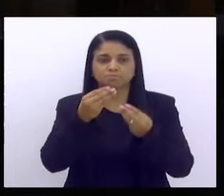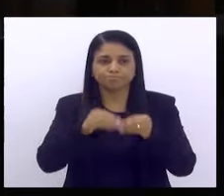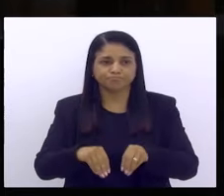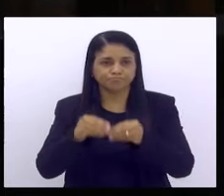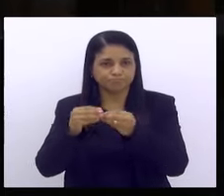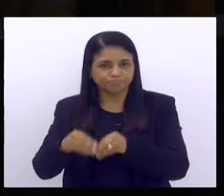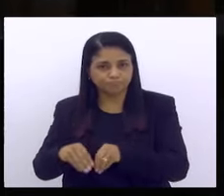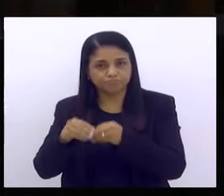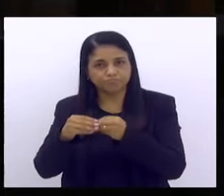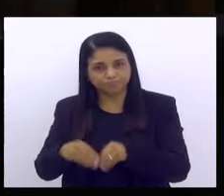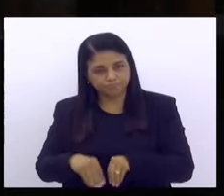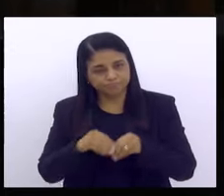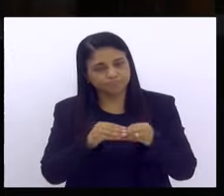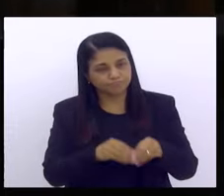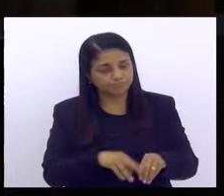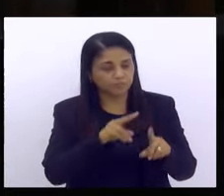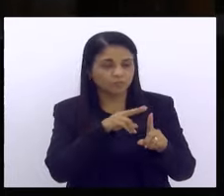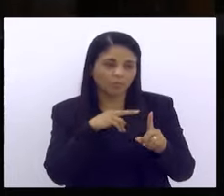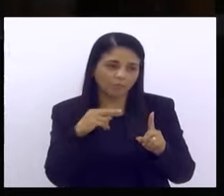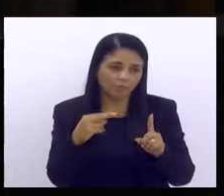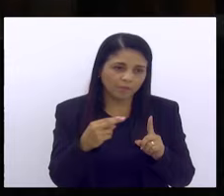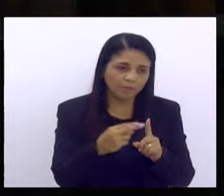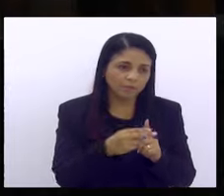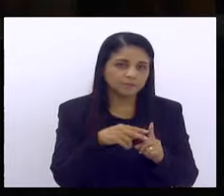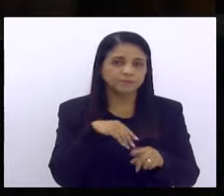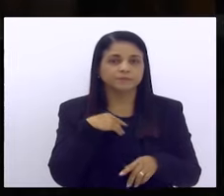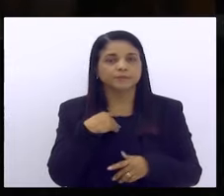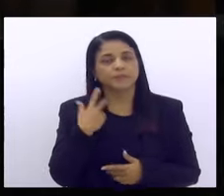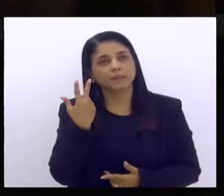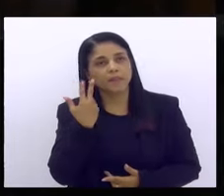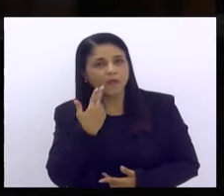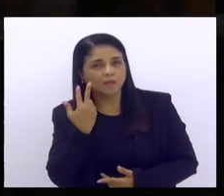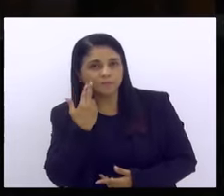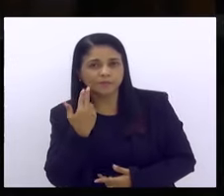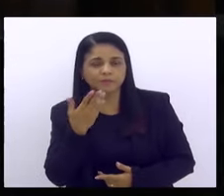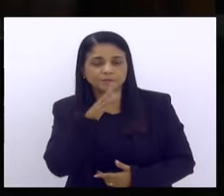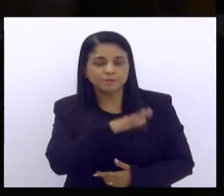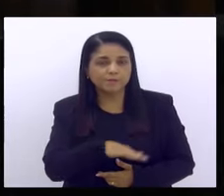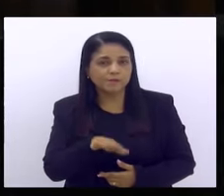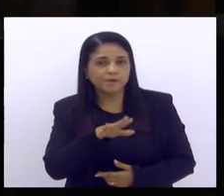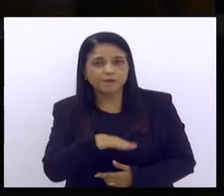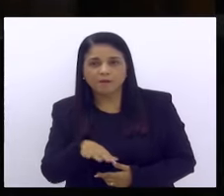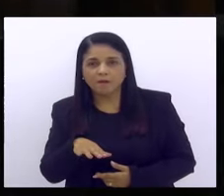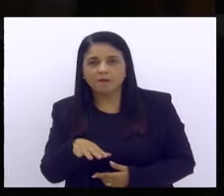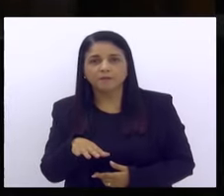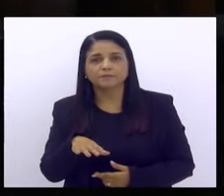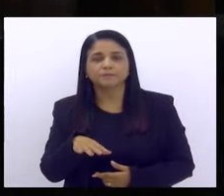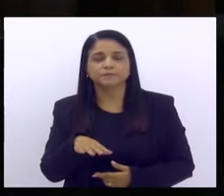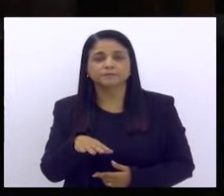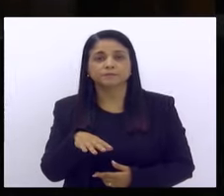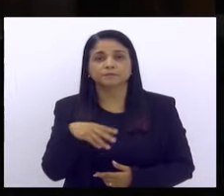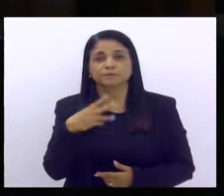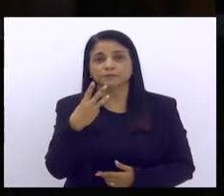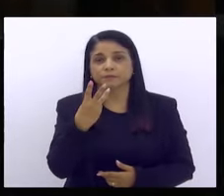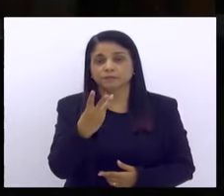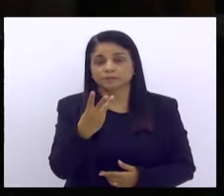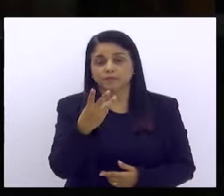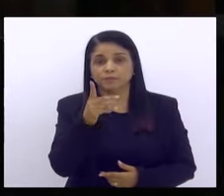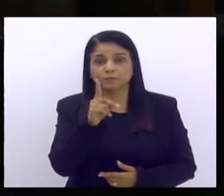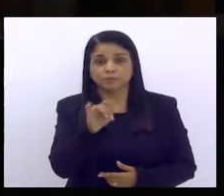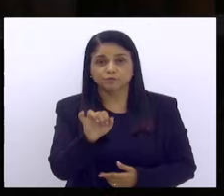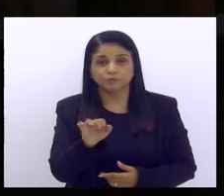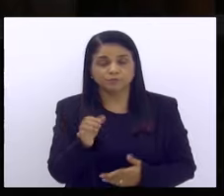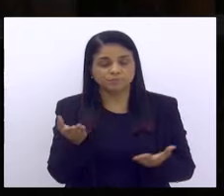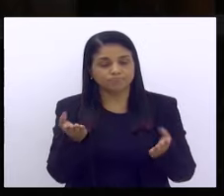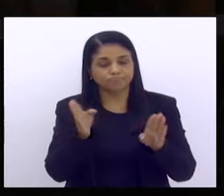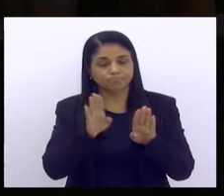vamos continuar olhando e naturalizando crianças no terceiro dia consecutivo